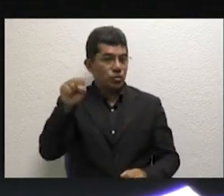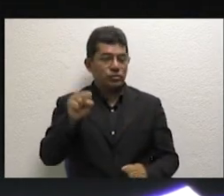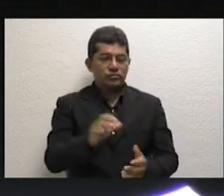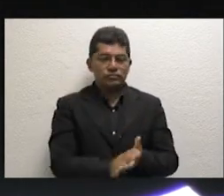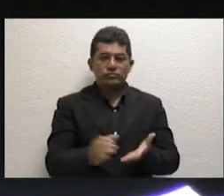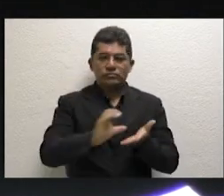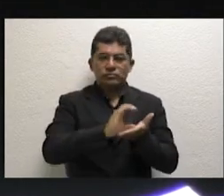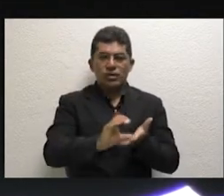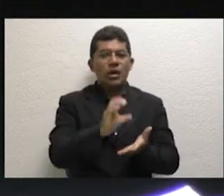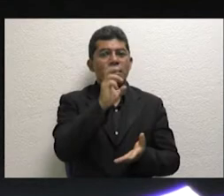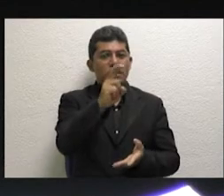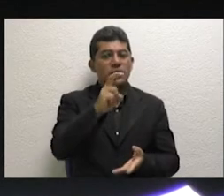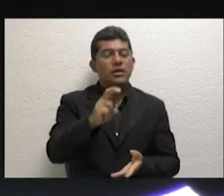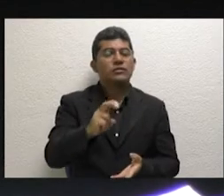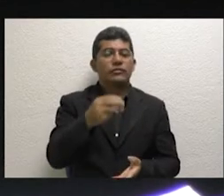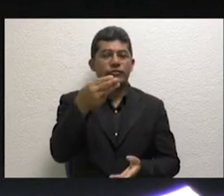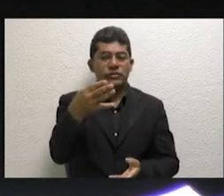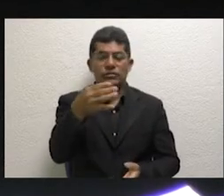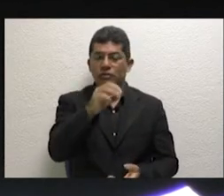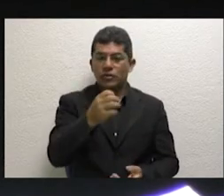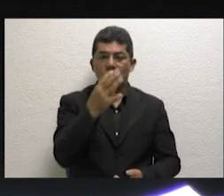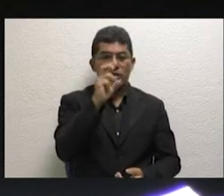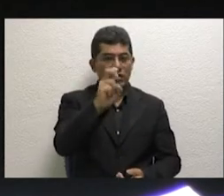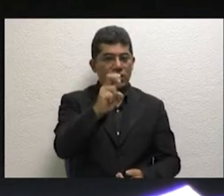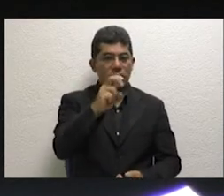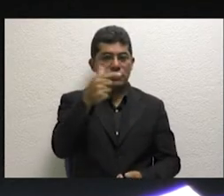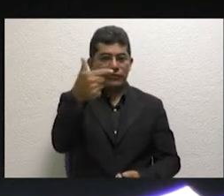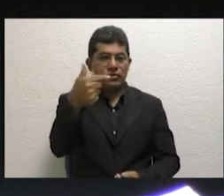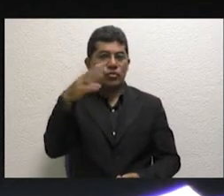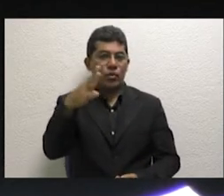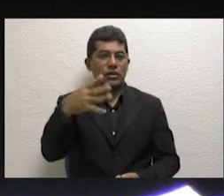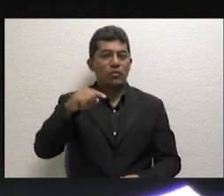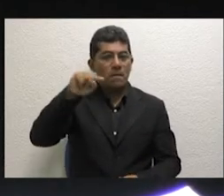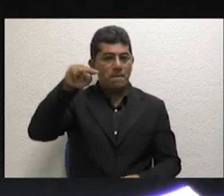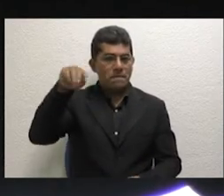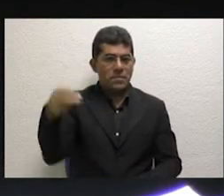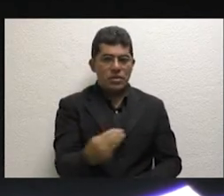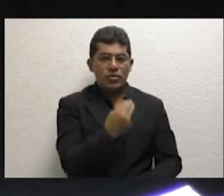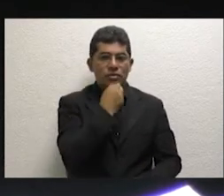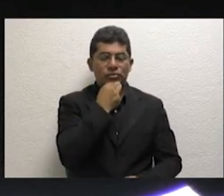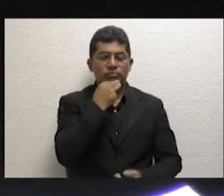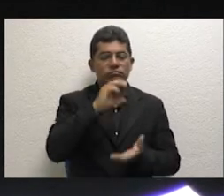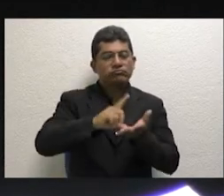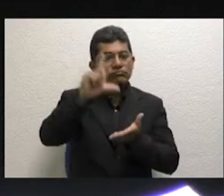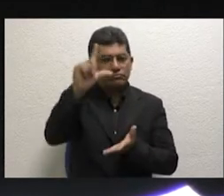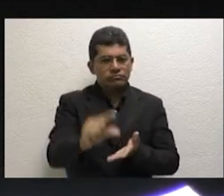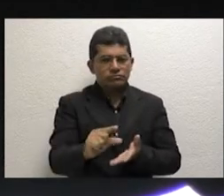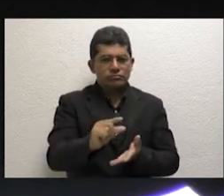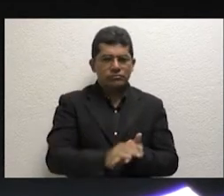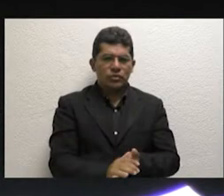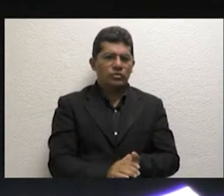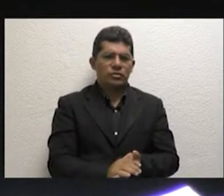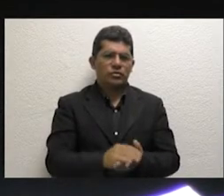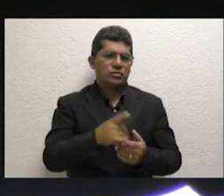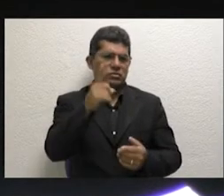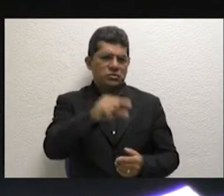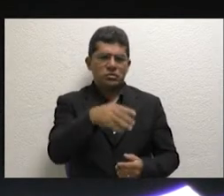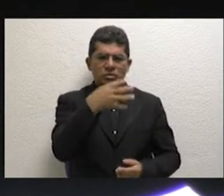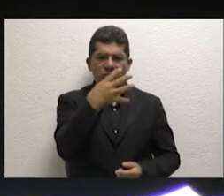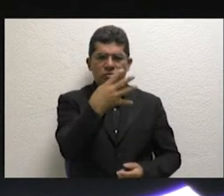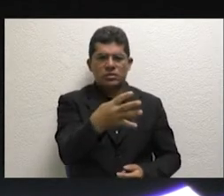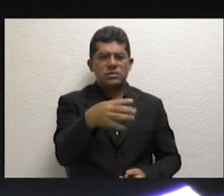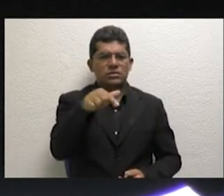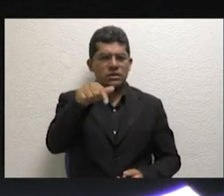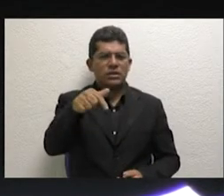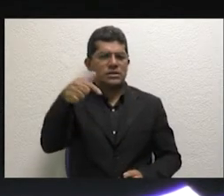524 milhões que passou foi uma redução para 477